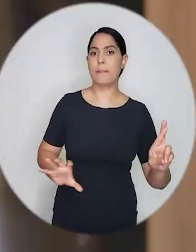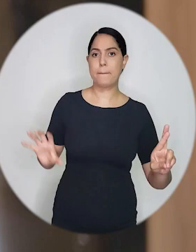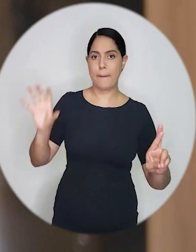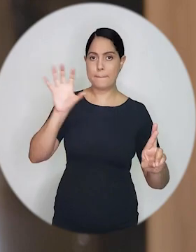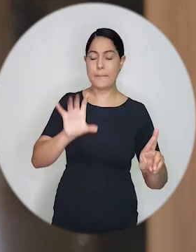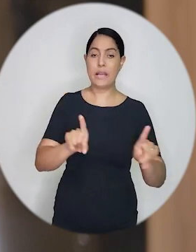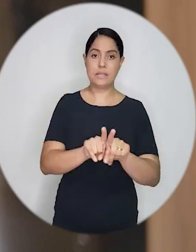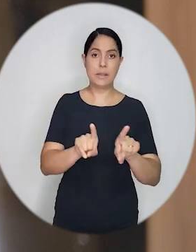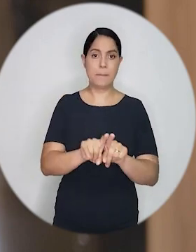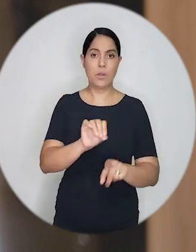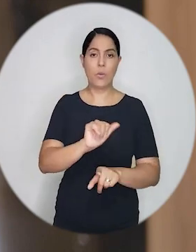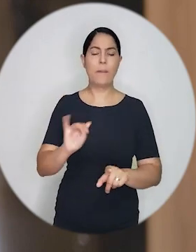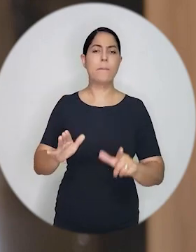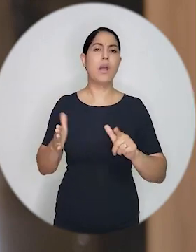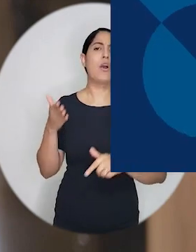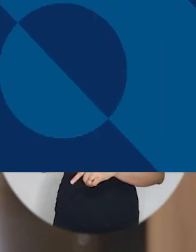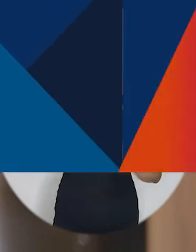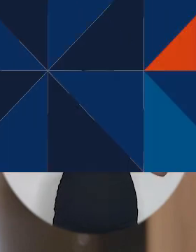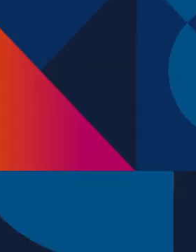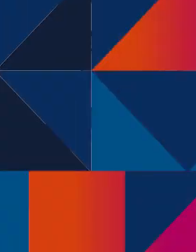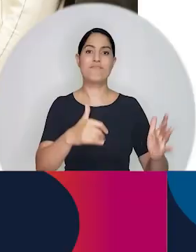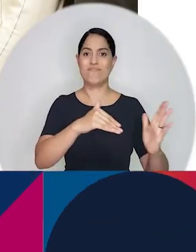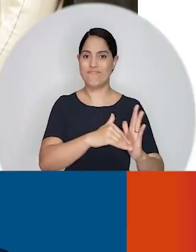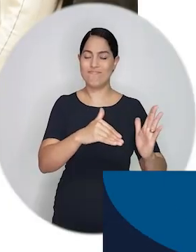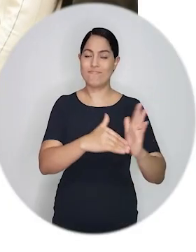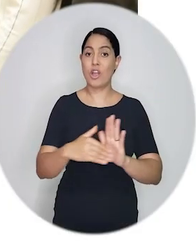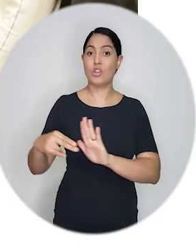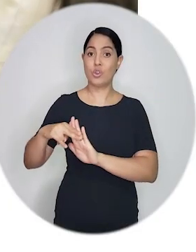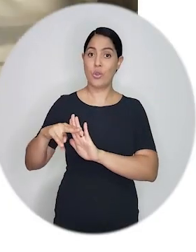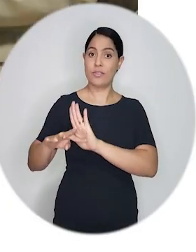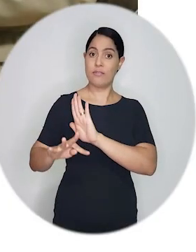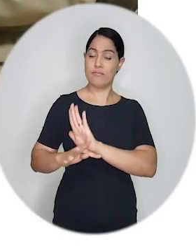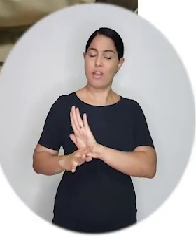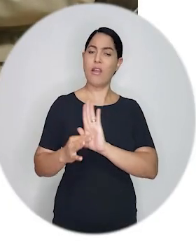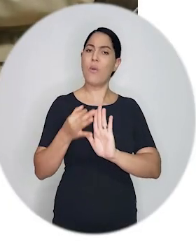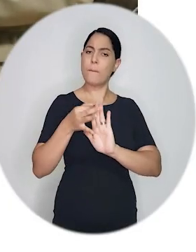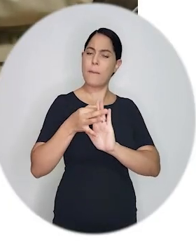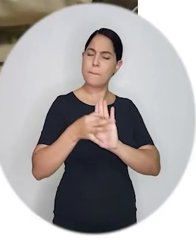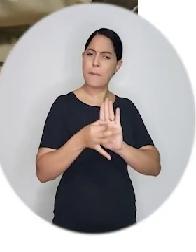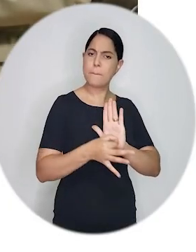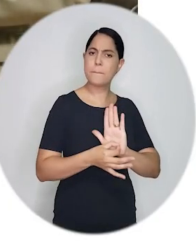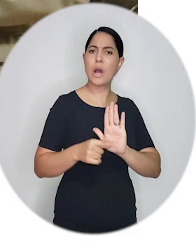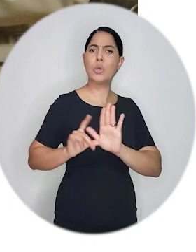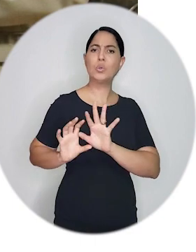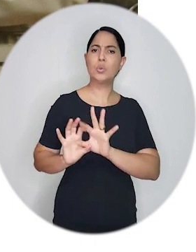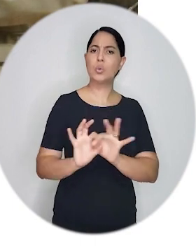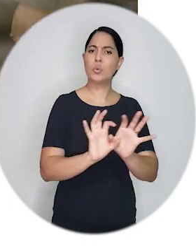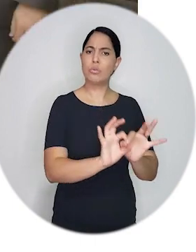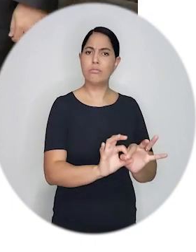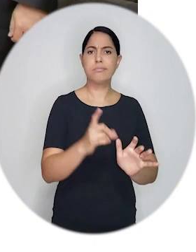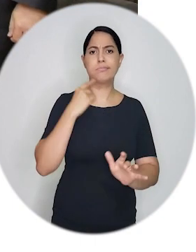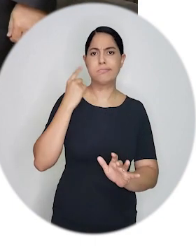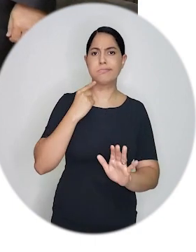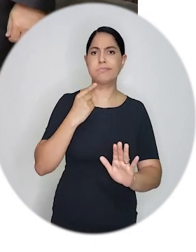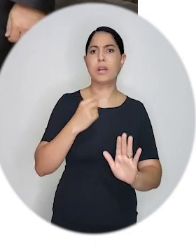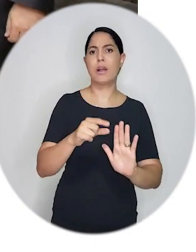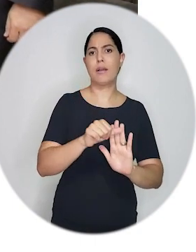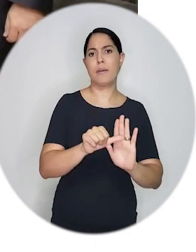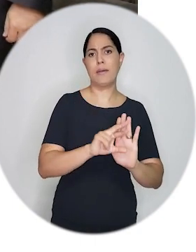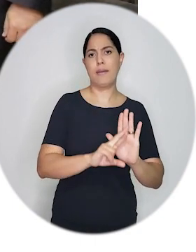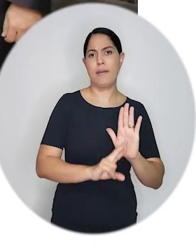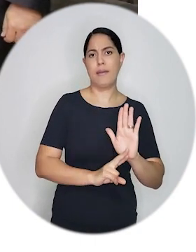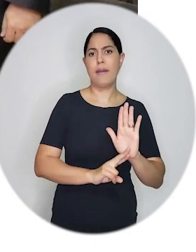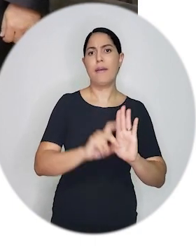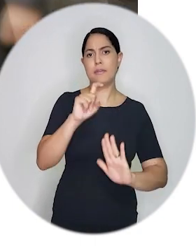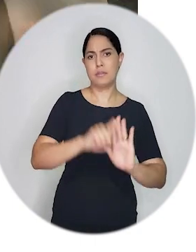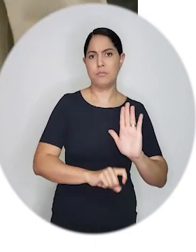seccionais, entre outros integrantes do sistema OAB, foram ao Senado Federal entregar uma nota técnica com sugestões de emendas da